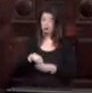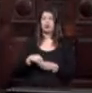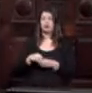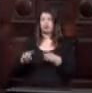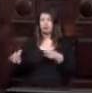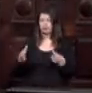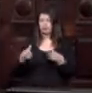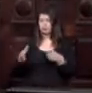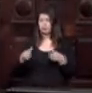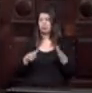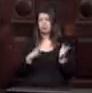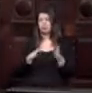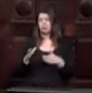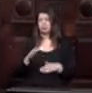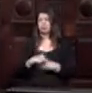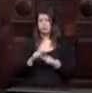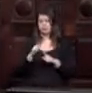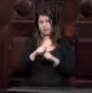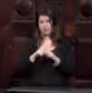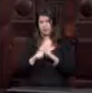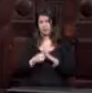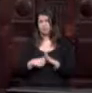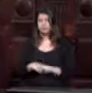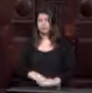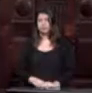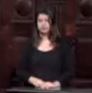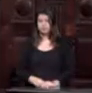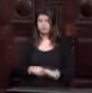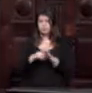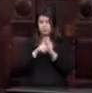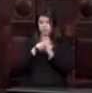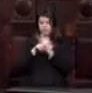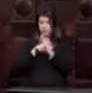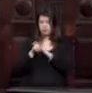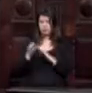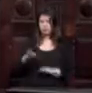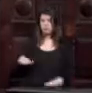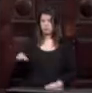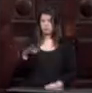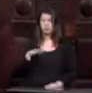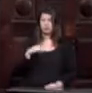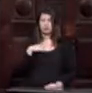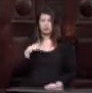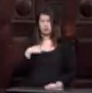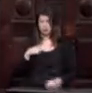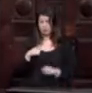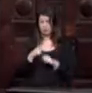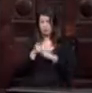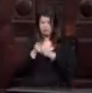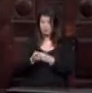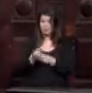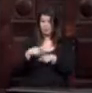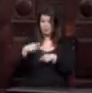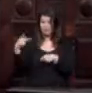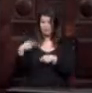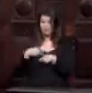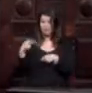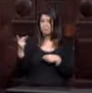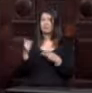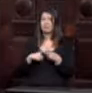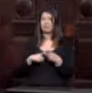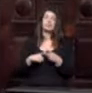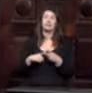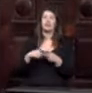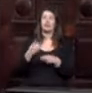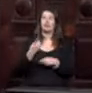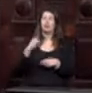com regularidade mensal. Os pesquisadores que investimos em pós-doutorado, em laboratórios,